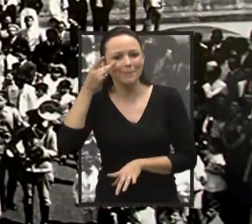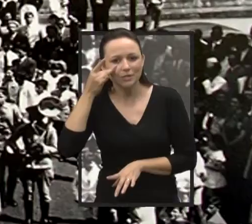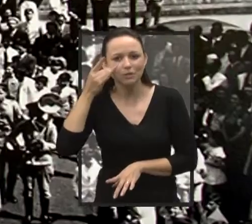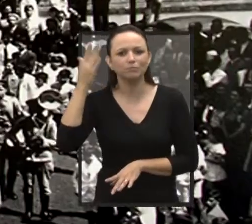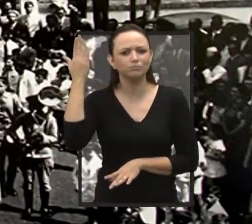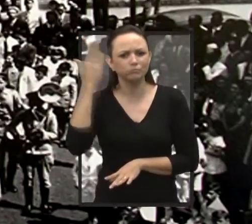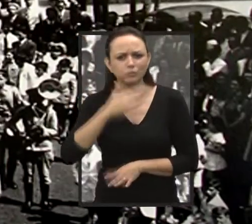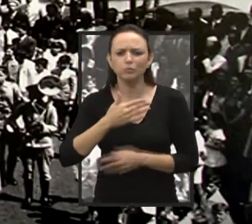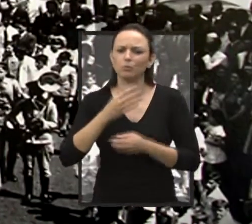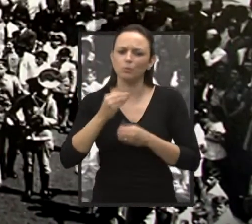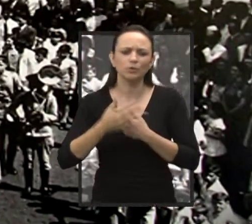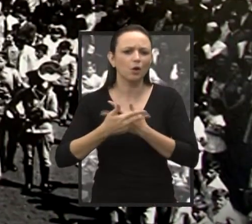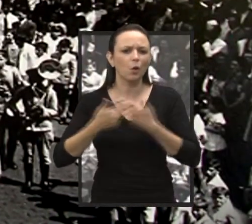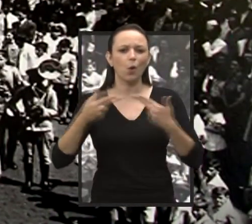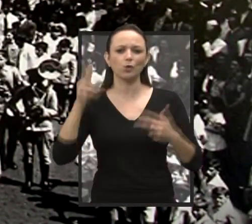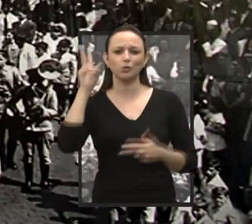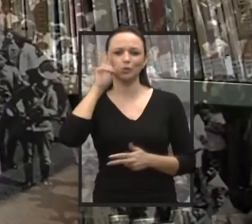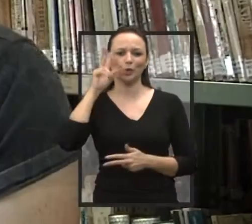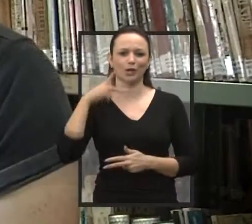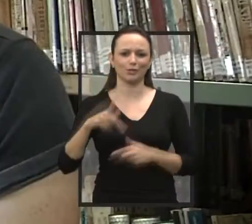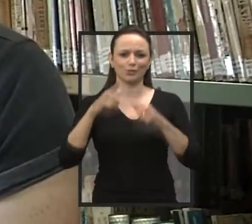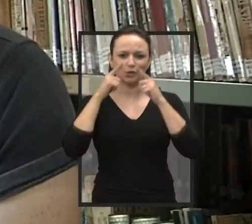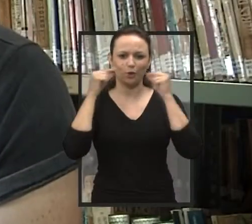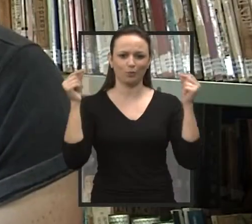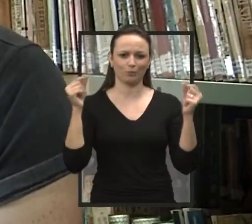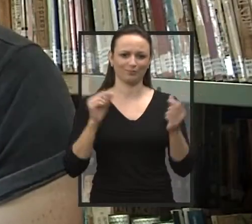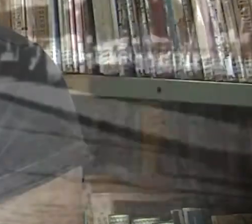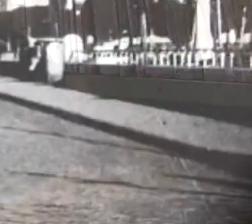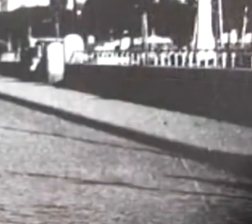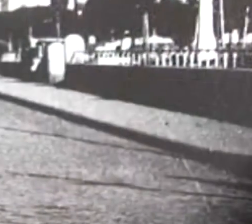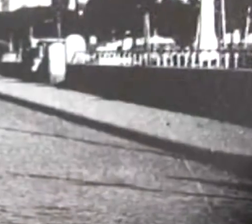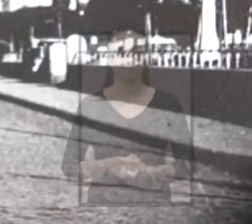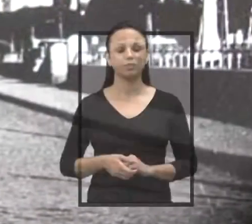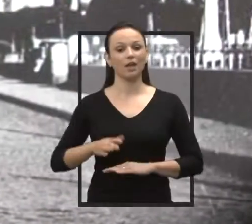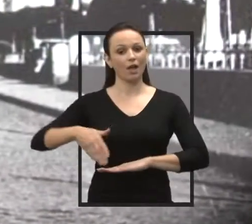presenciou e foi testemunho de muita coisa da nossa história.